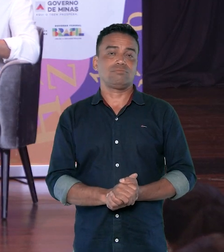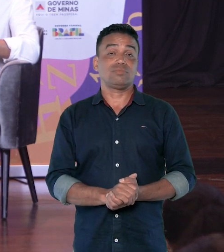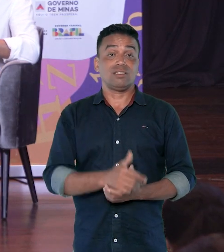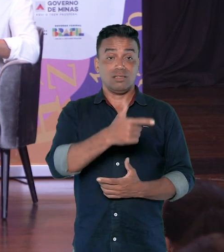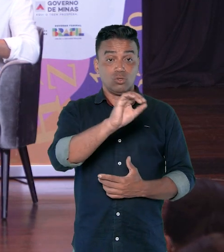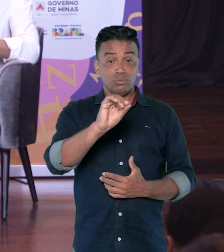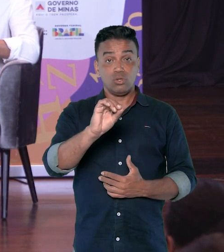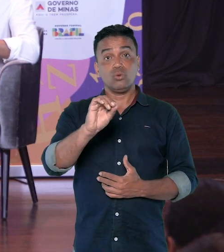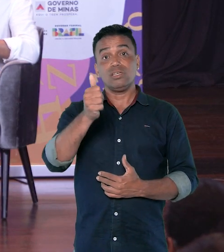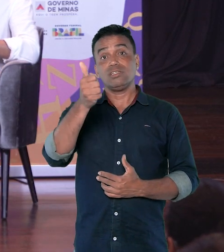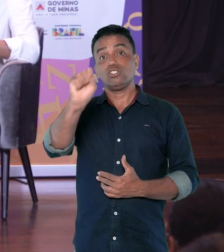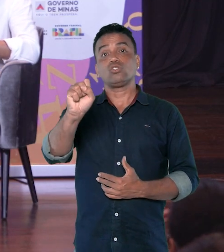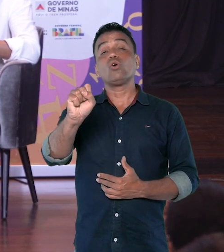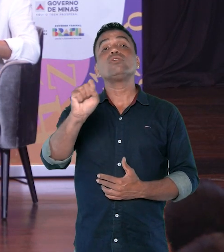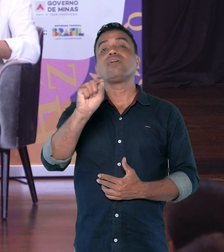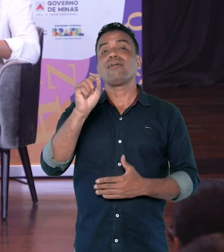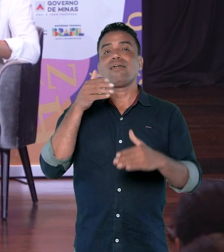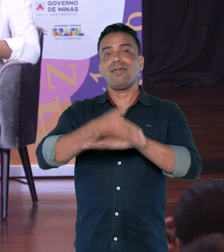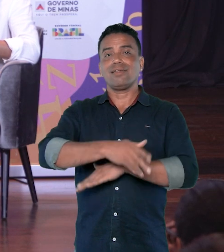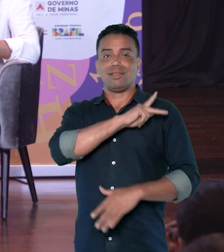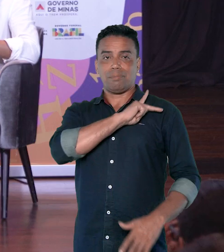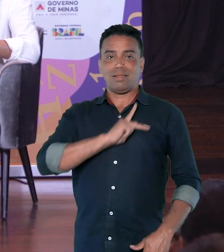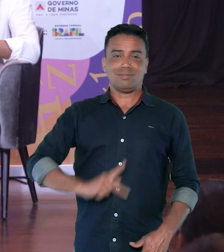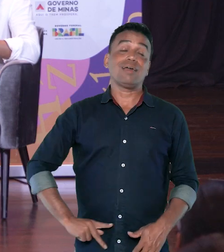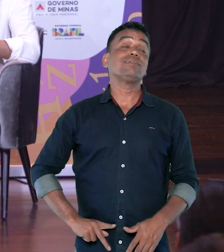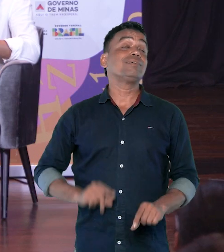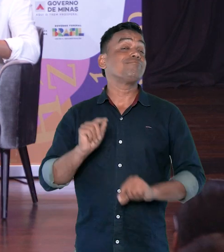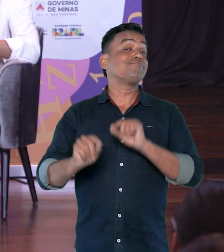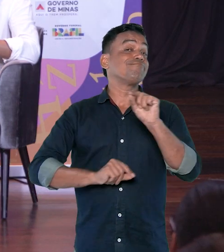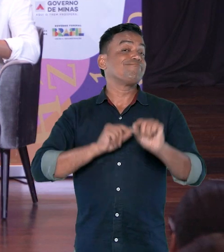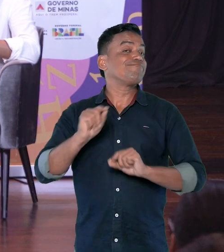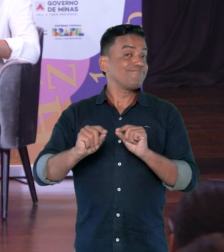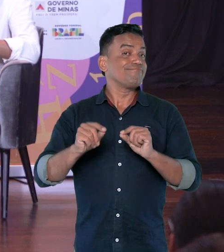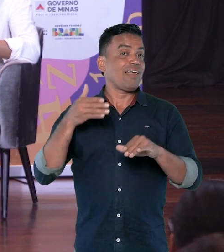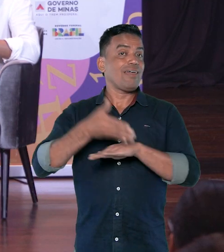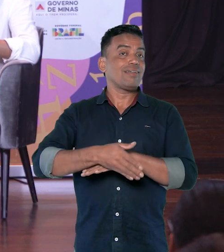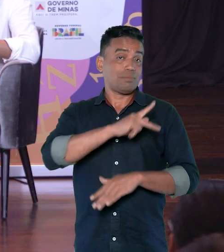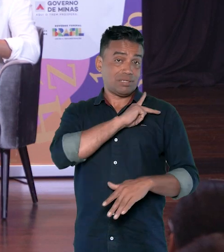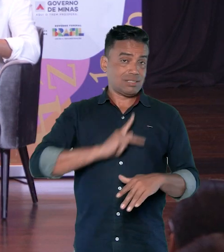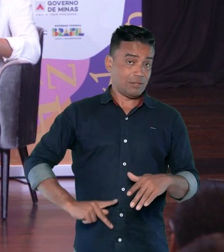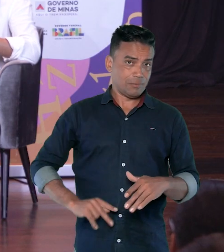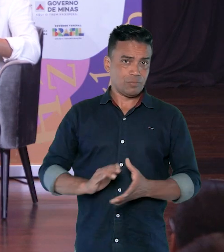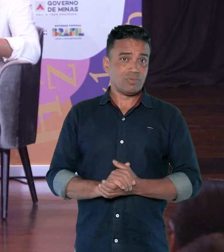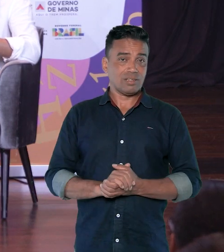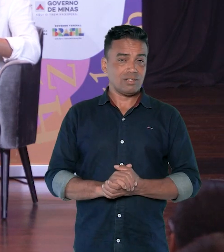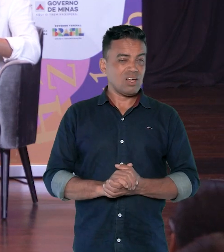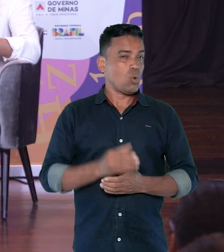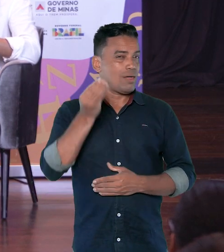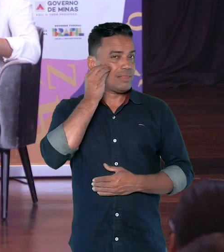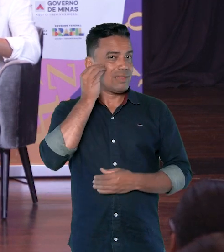2018, quem é que entra na presidência? e não houve uma tentativa de